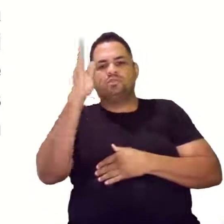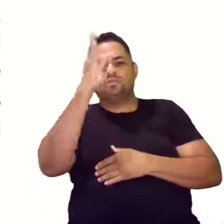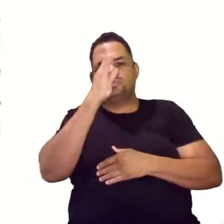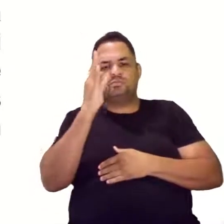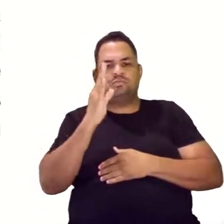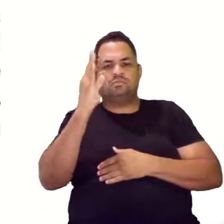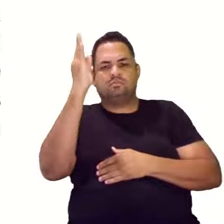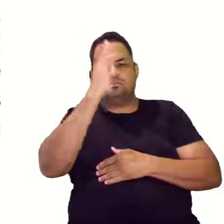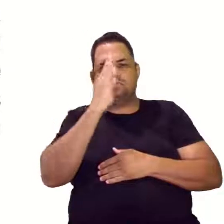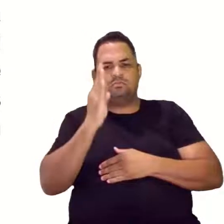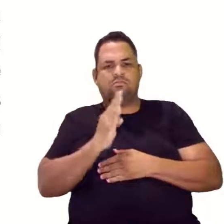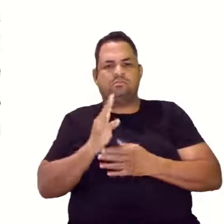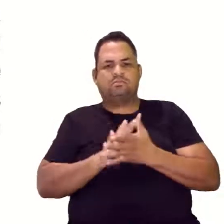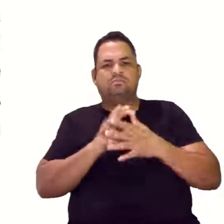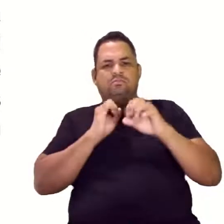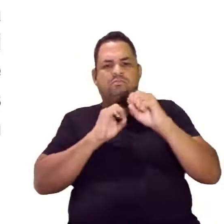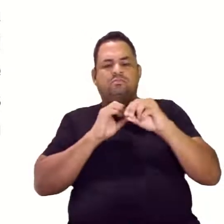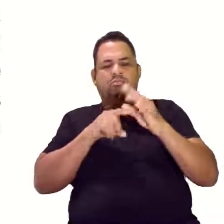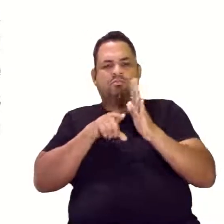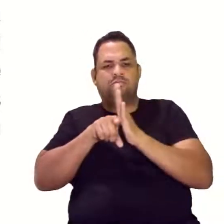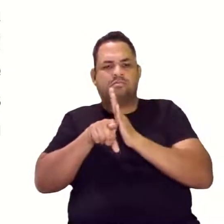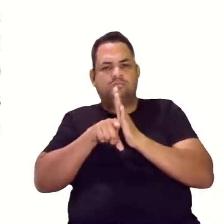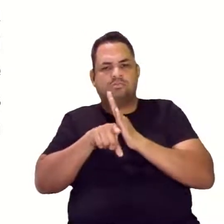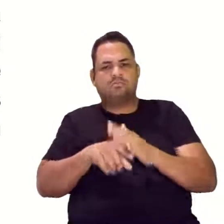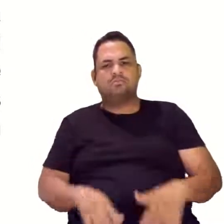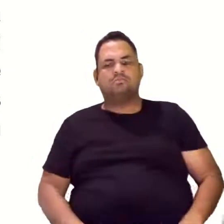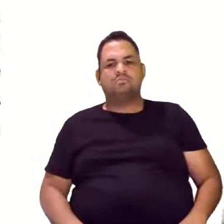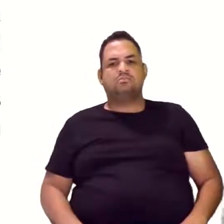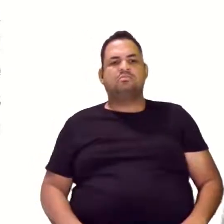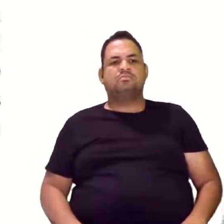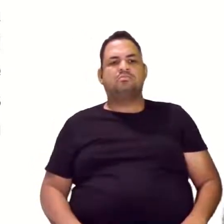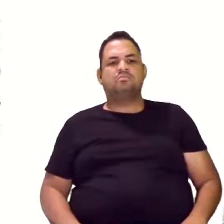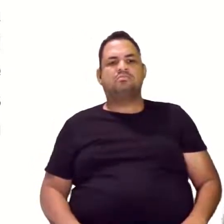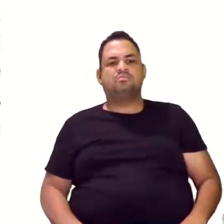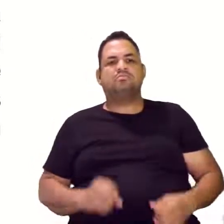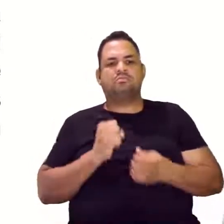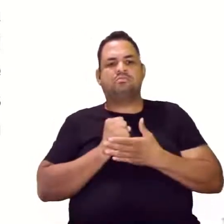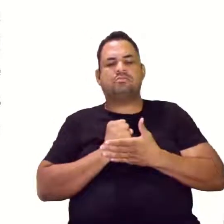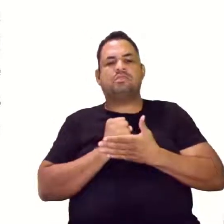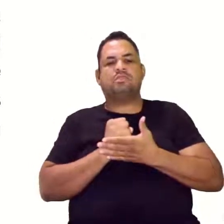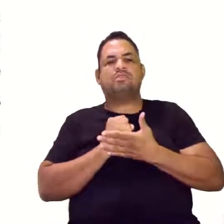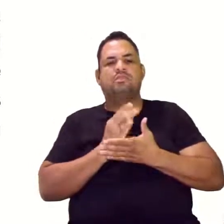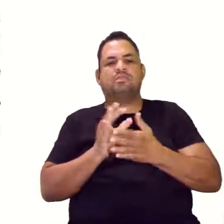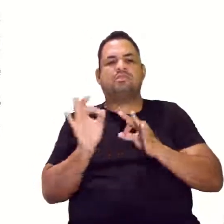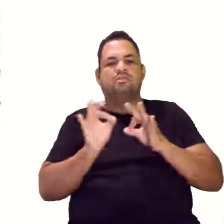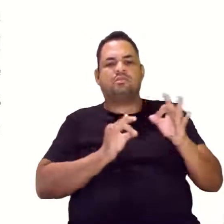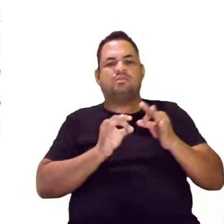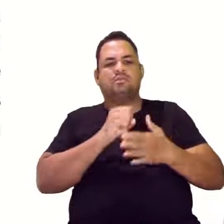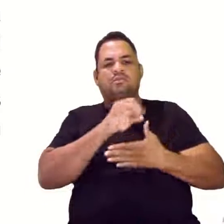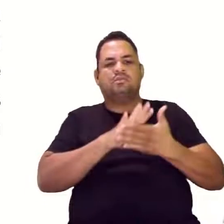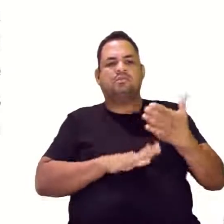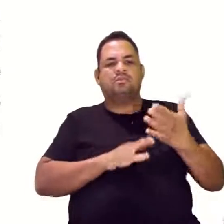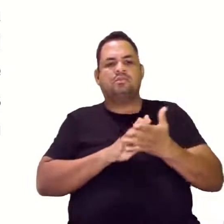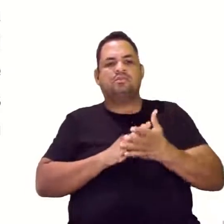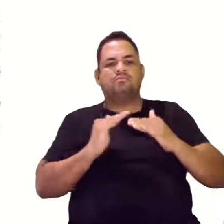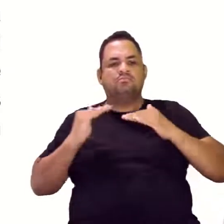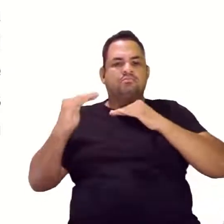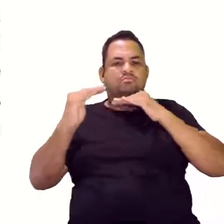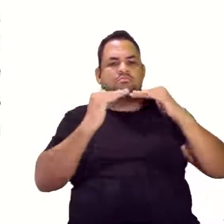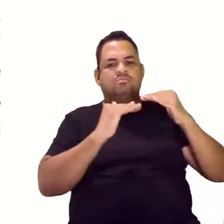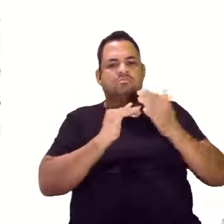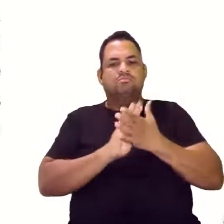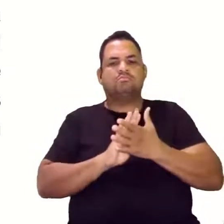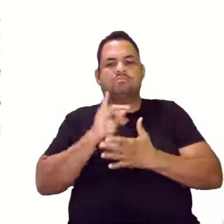Nacional de Ensino e Pesquisa, né? Então, os colaboradores elaboram questões conforme os parâmetros desse